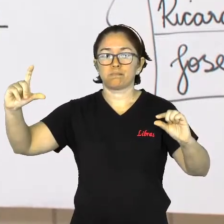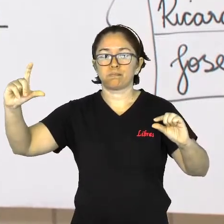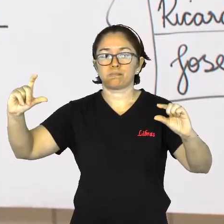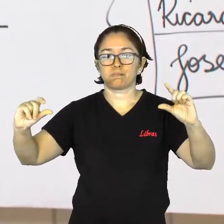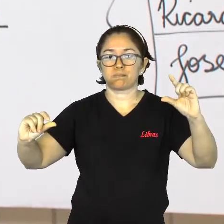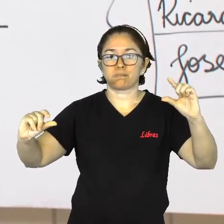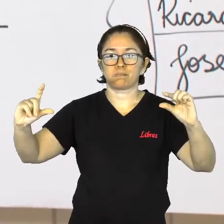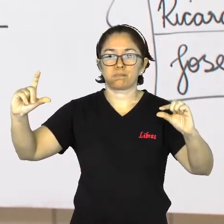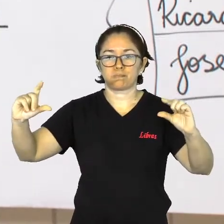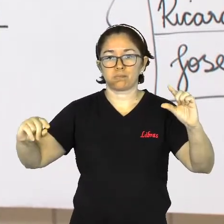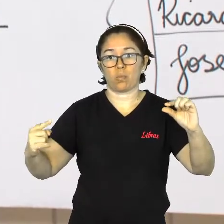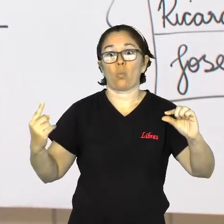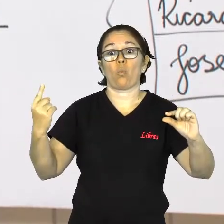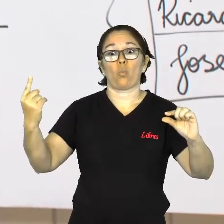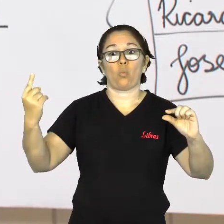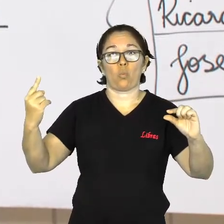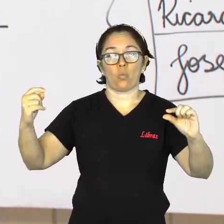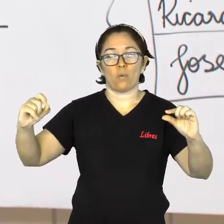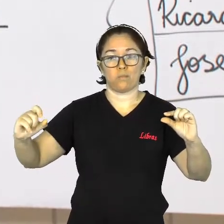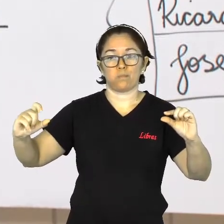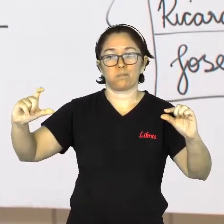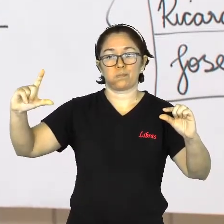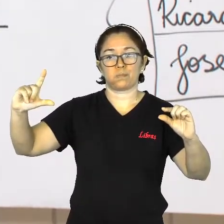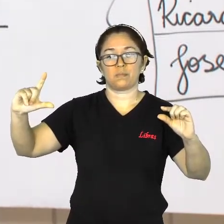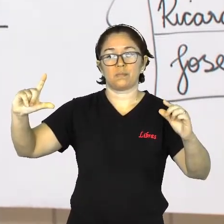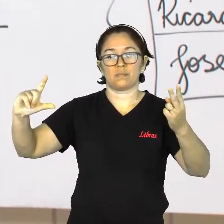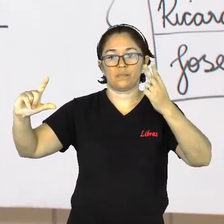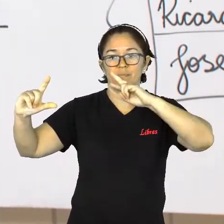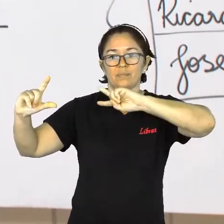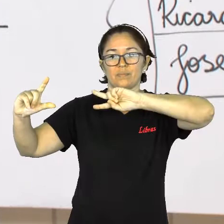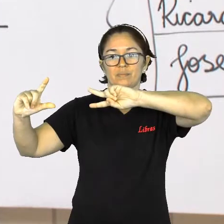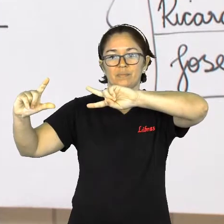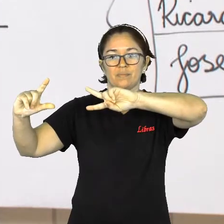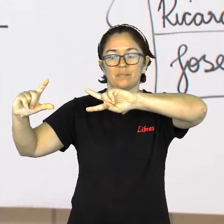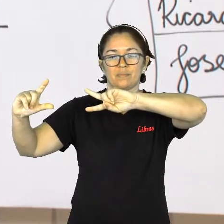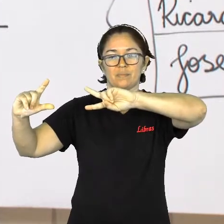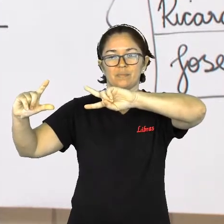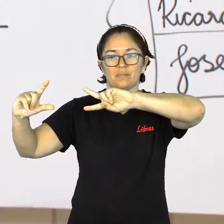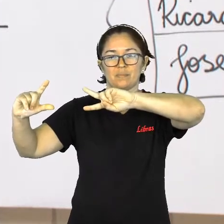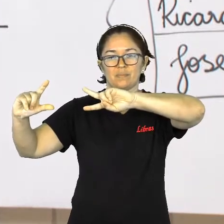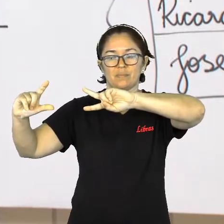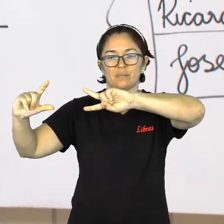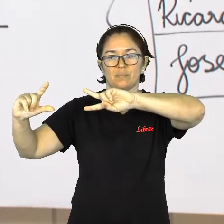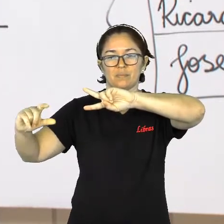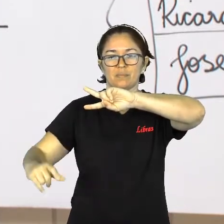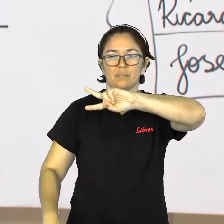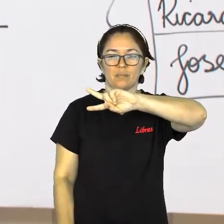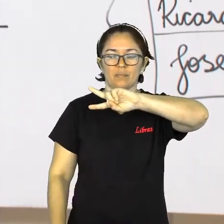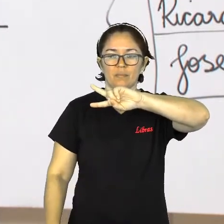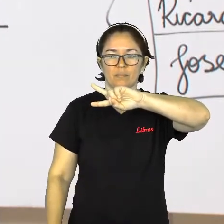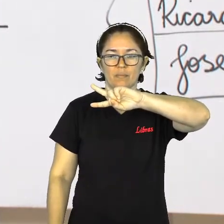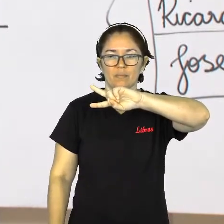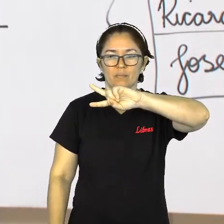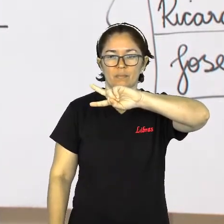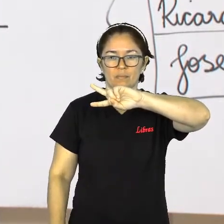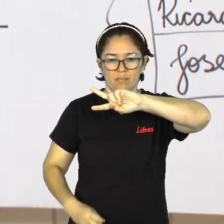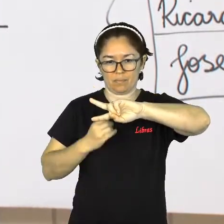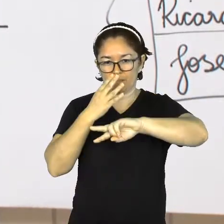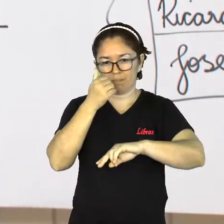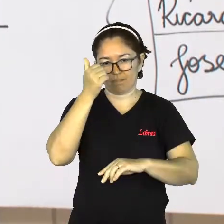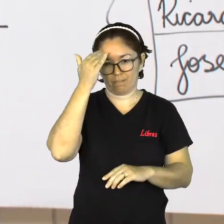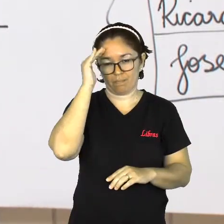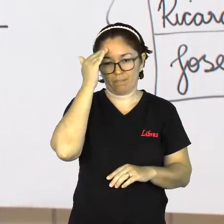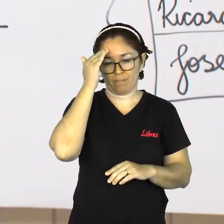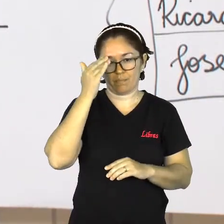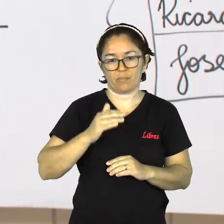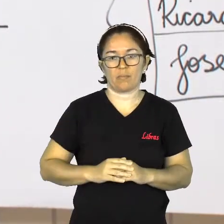ou 1? 1. Então, a boquinha do jacaré vai ficar voltada para lá, para cá. Tá bom, turminha?